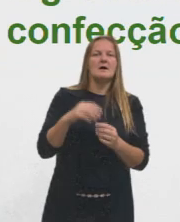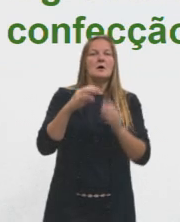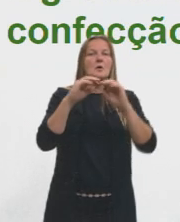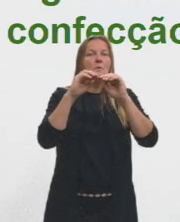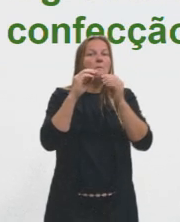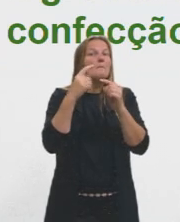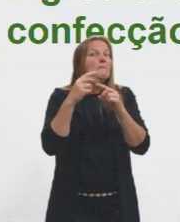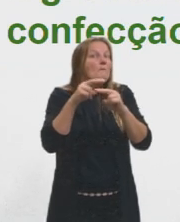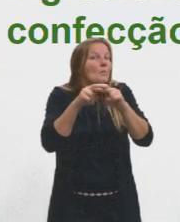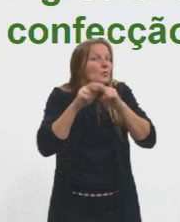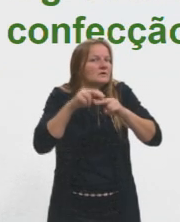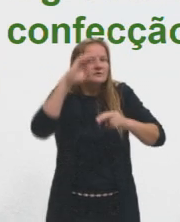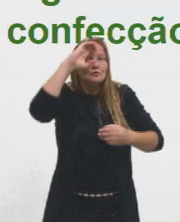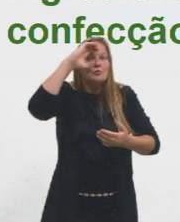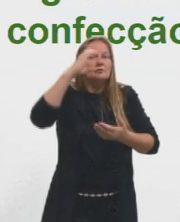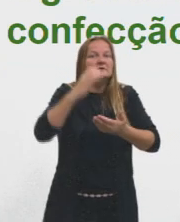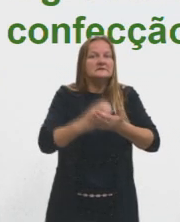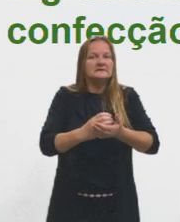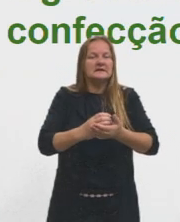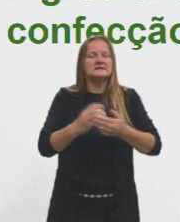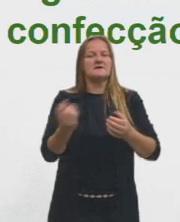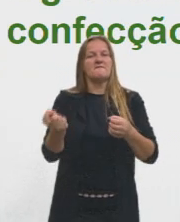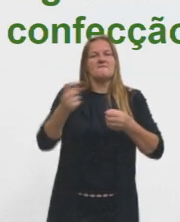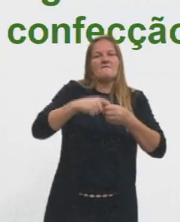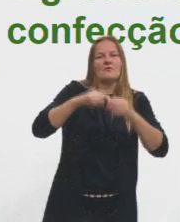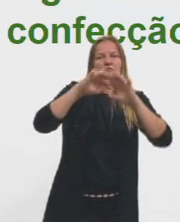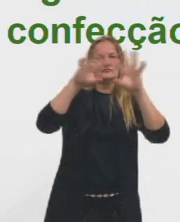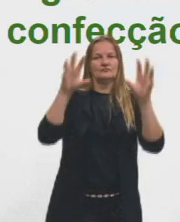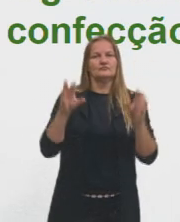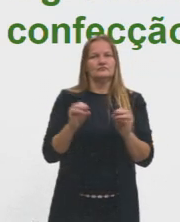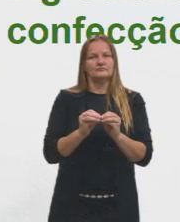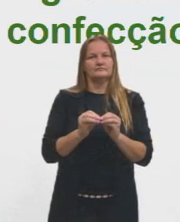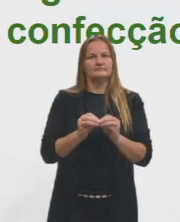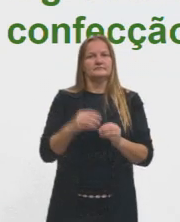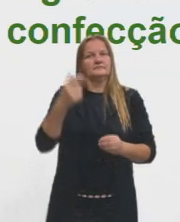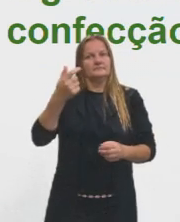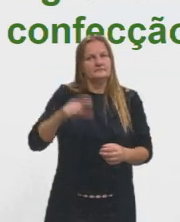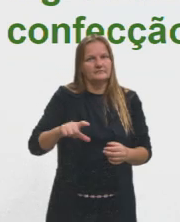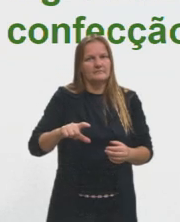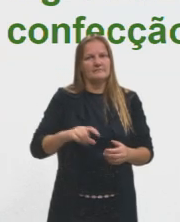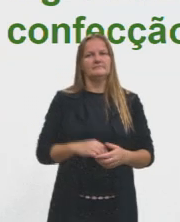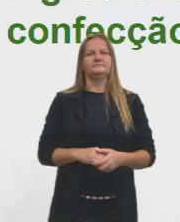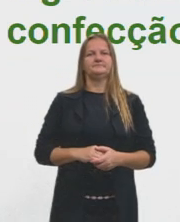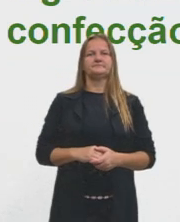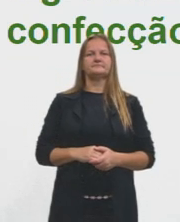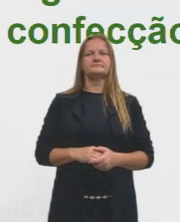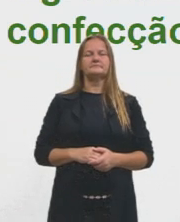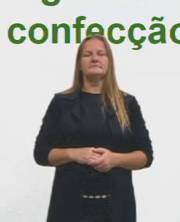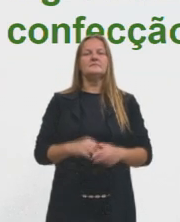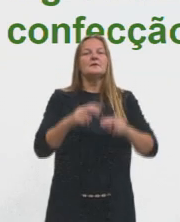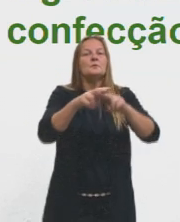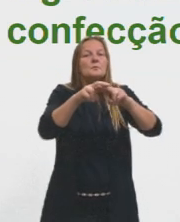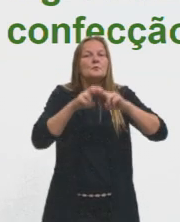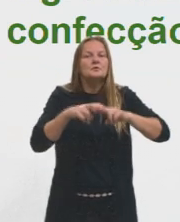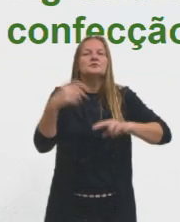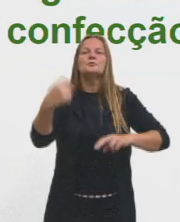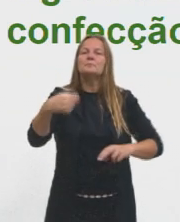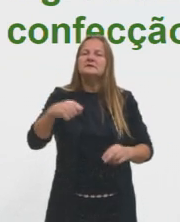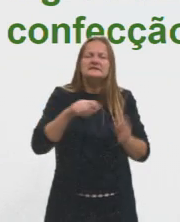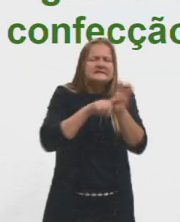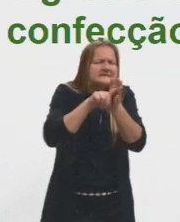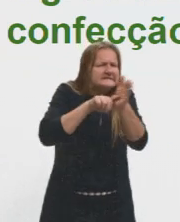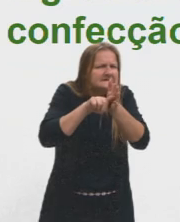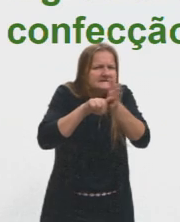a tese volta aparecer lá na minha conclusão é por isso que eu preciso